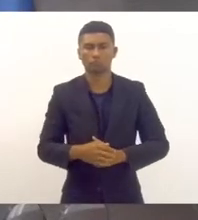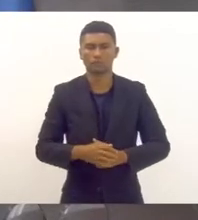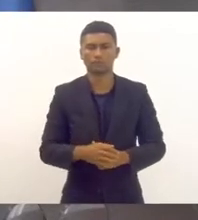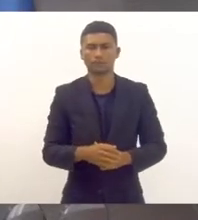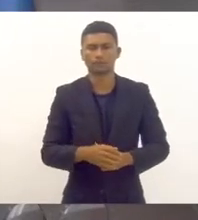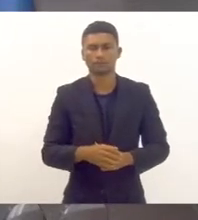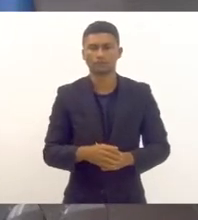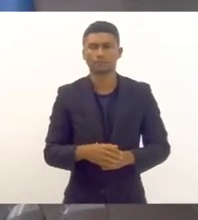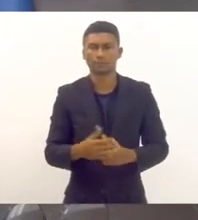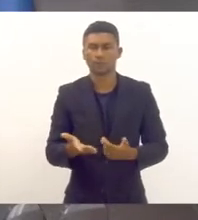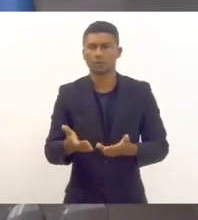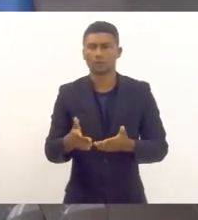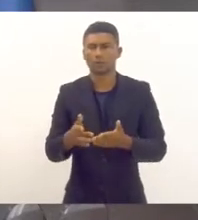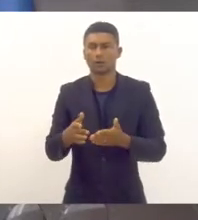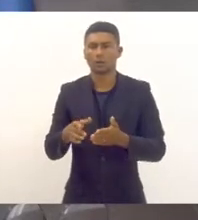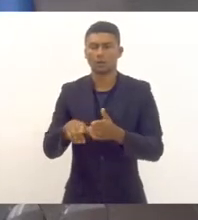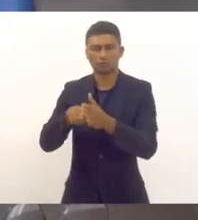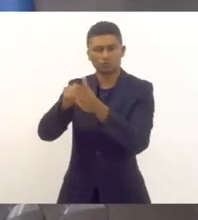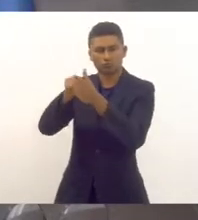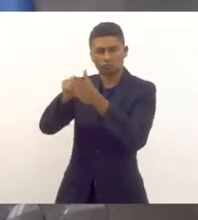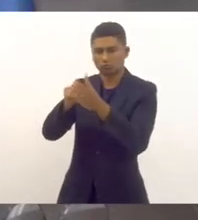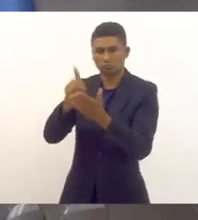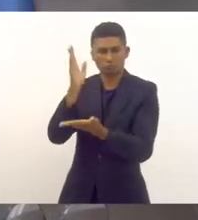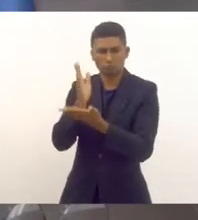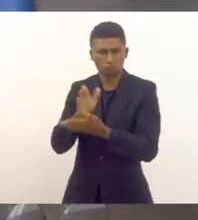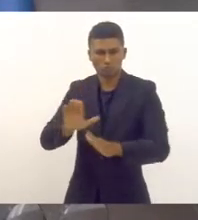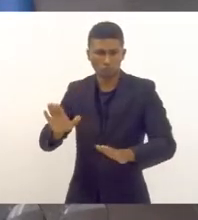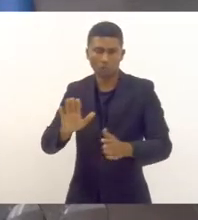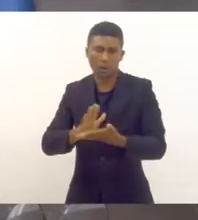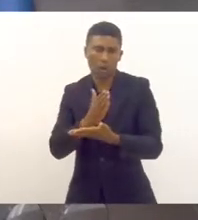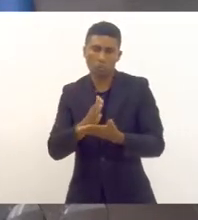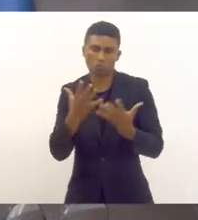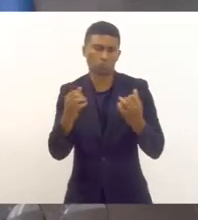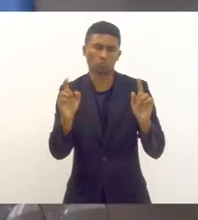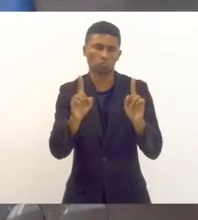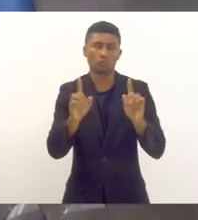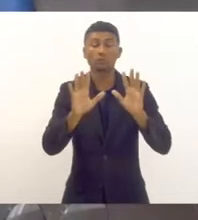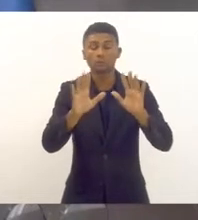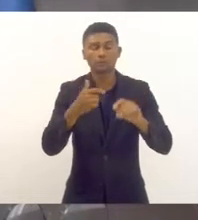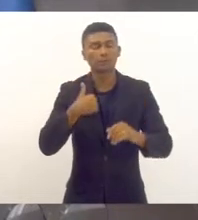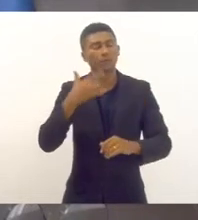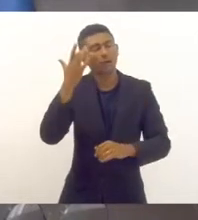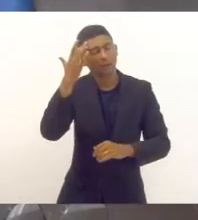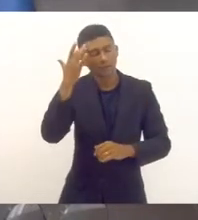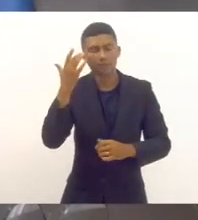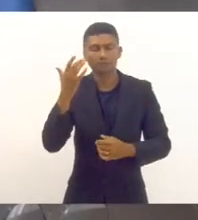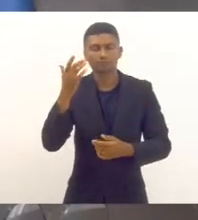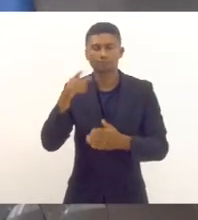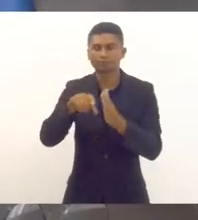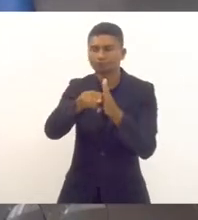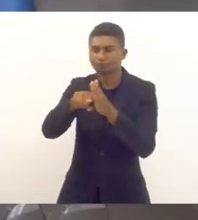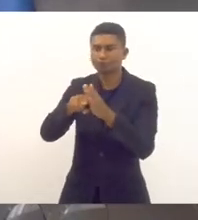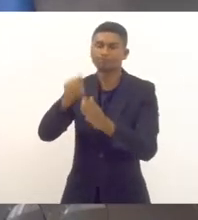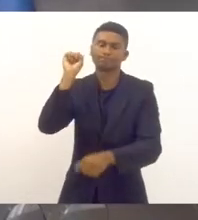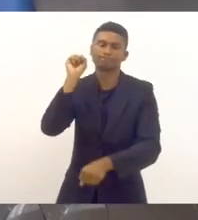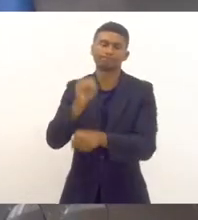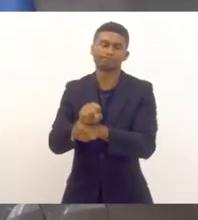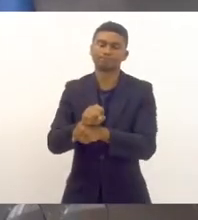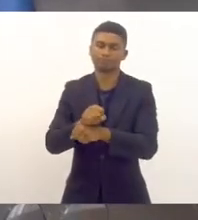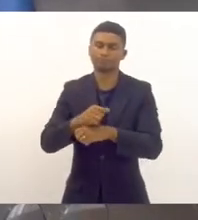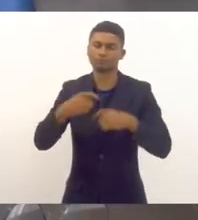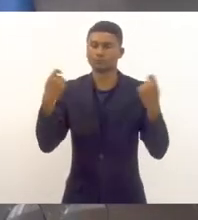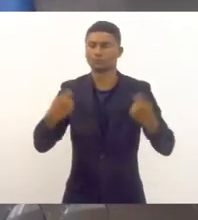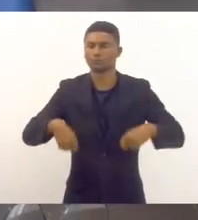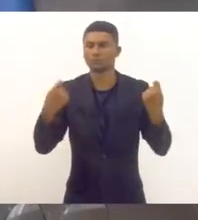a essa isenção. Mas, no meu entender, no entender do deputado Fábio Silva, a isenção é necessária para o setor. E a